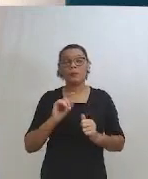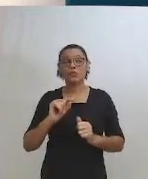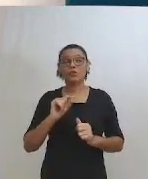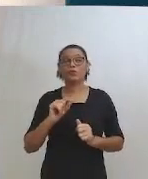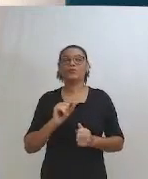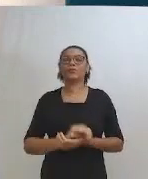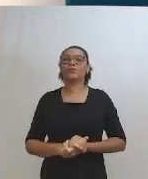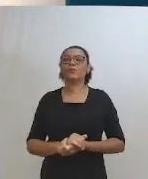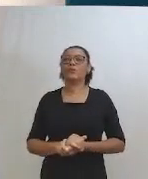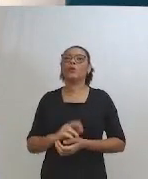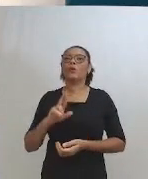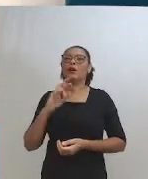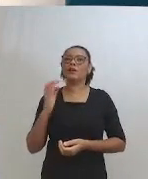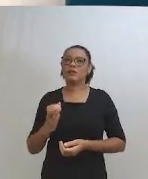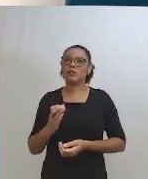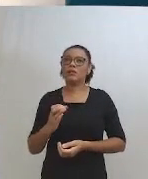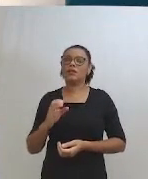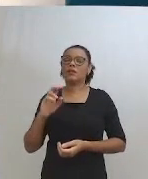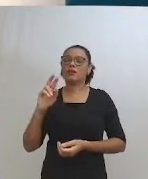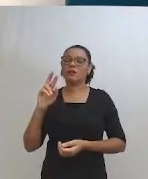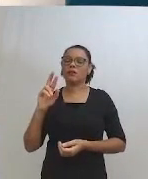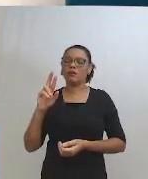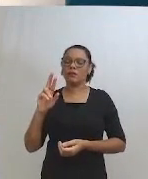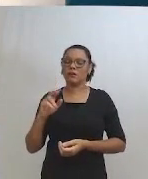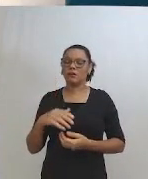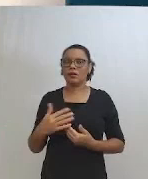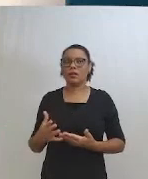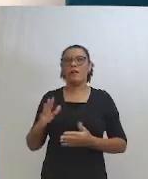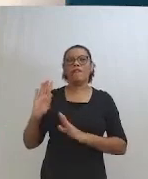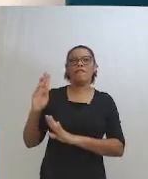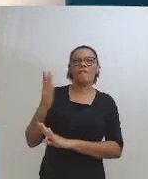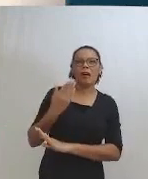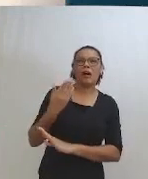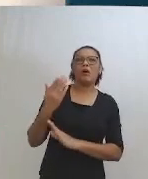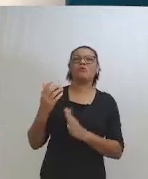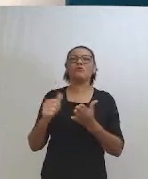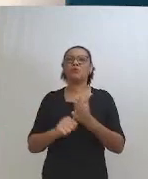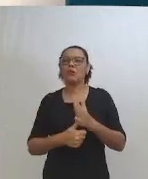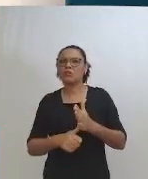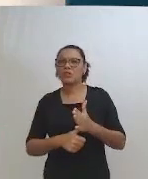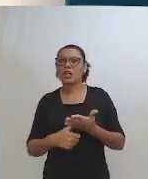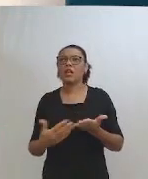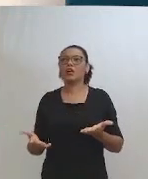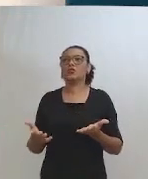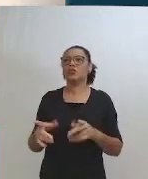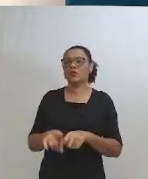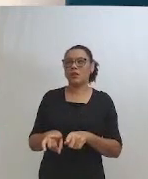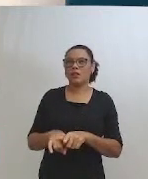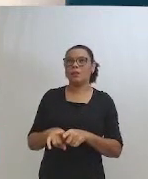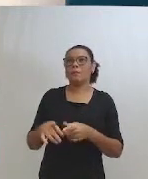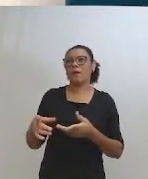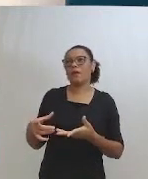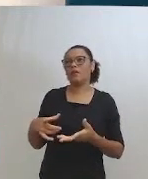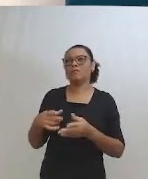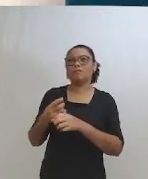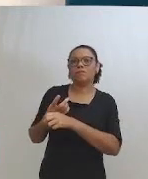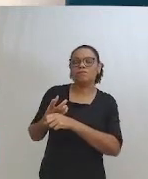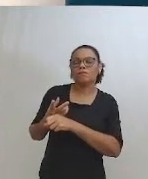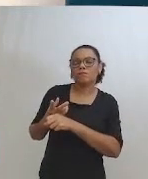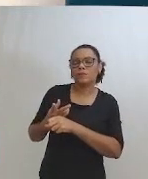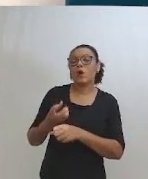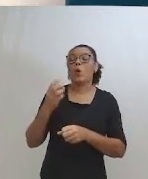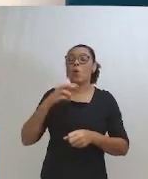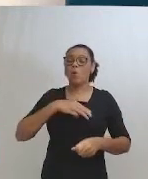corpus, estelionato majorado, falsidade ideológica e uso de documento falso, obtenção de dados fiscais pelo Ministério Público diretamente à